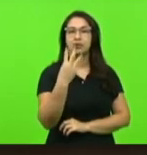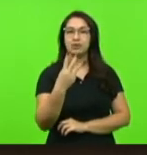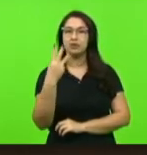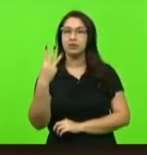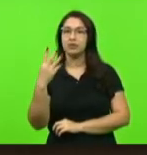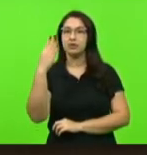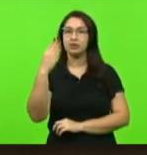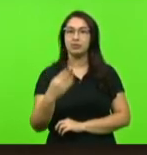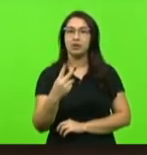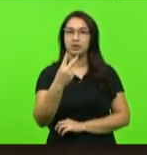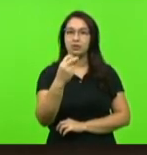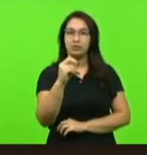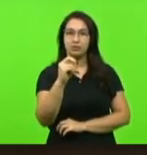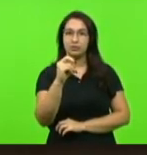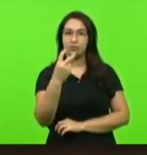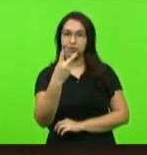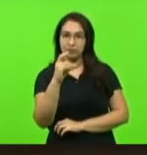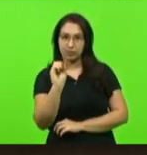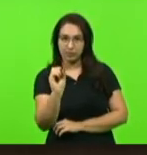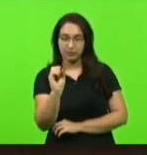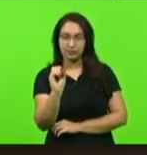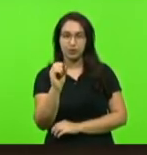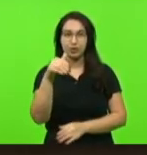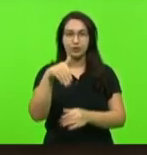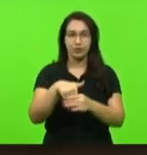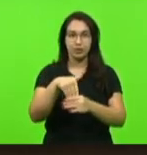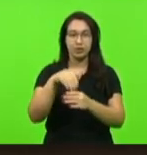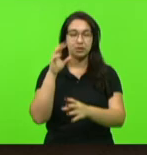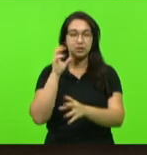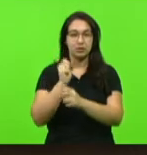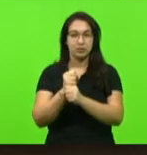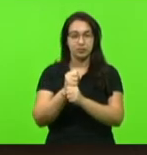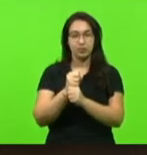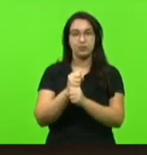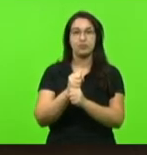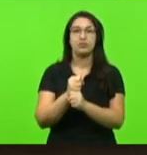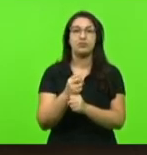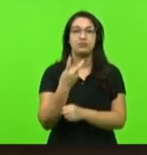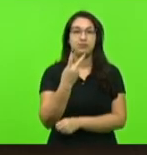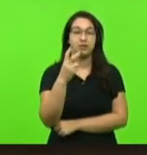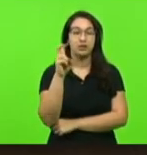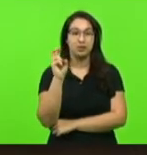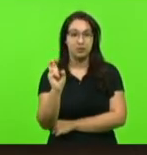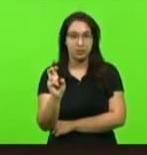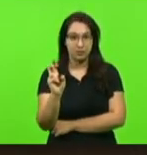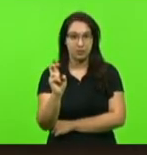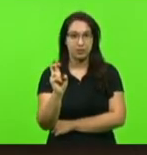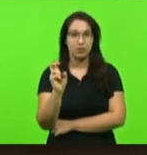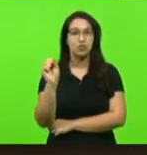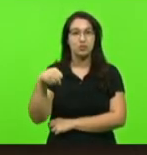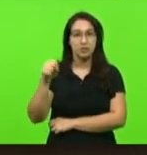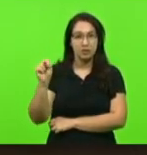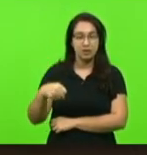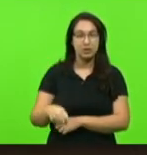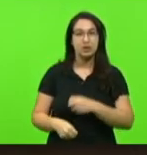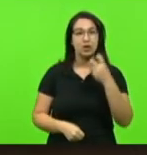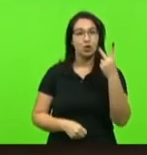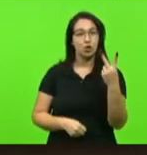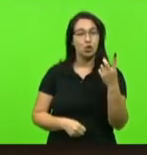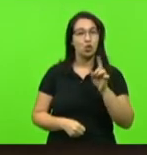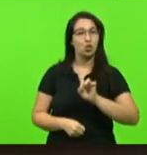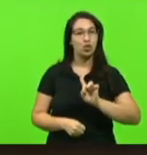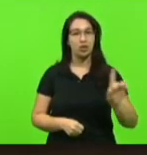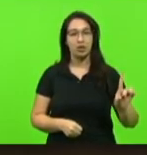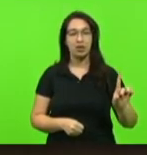barra 2020, obtendo a seguinte votação, 25 votos sim, 2 votos não